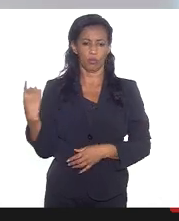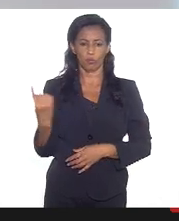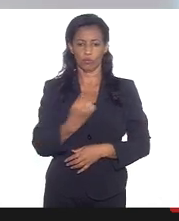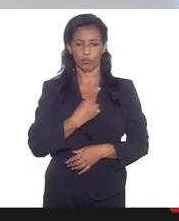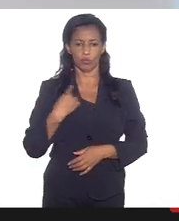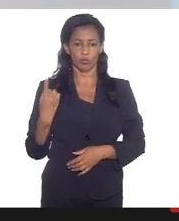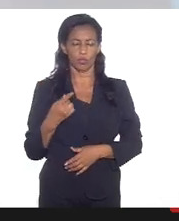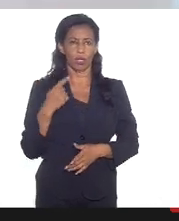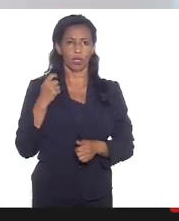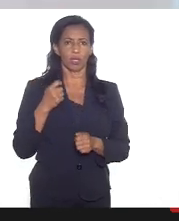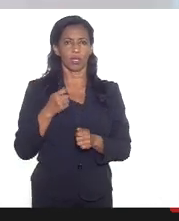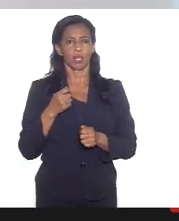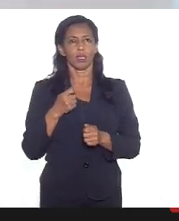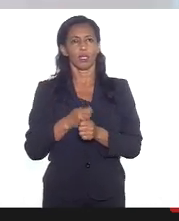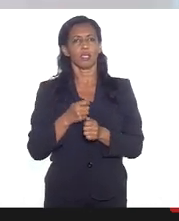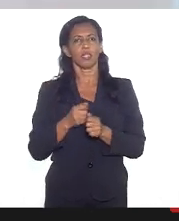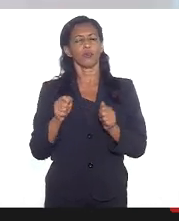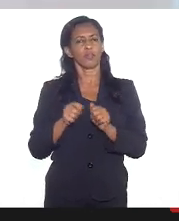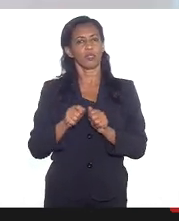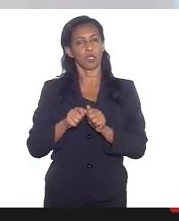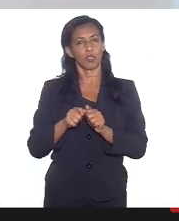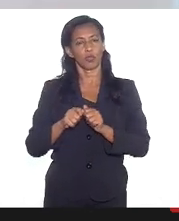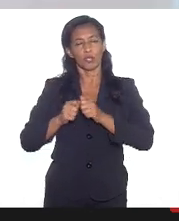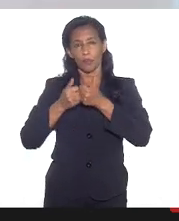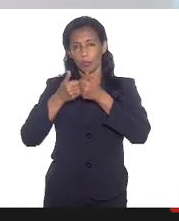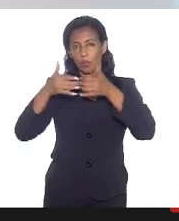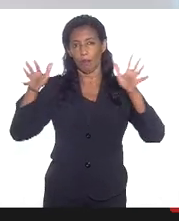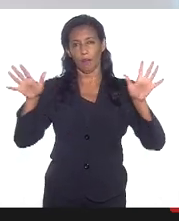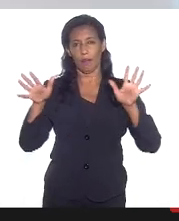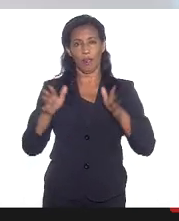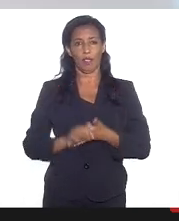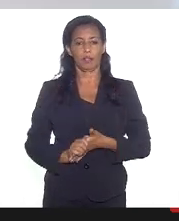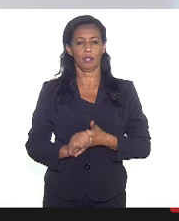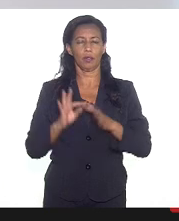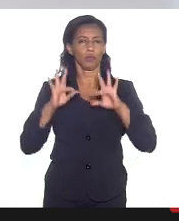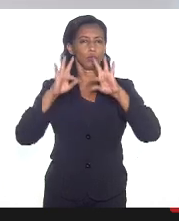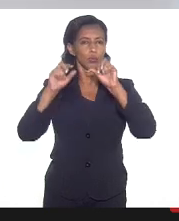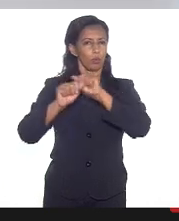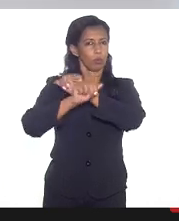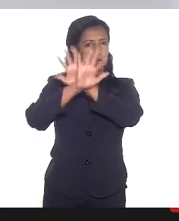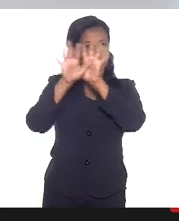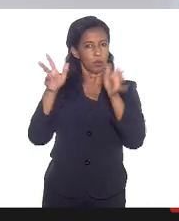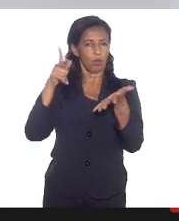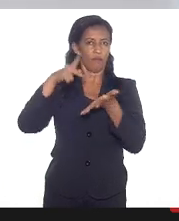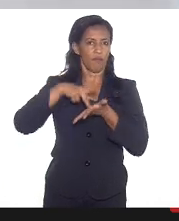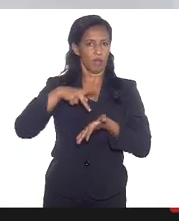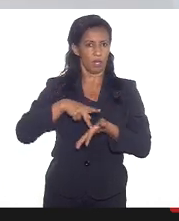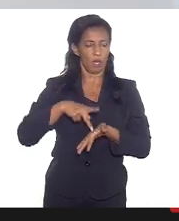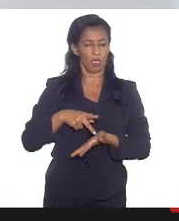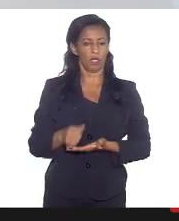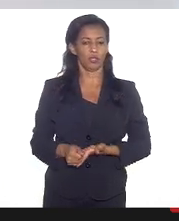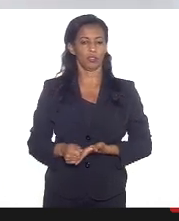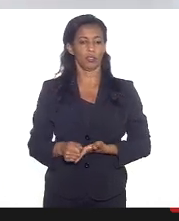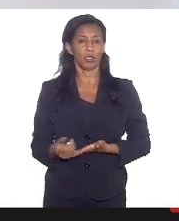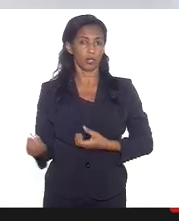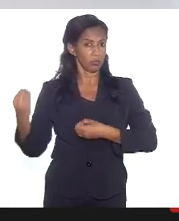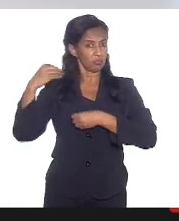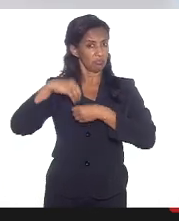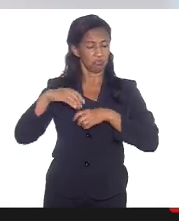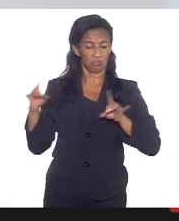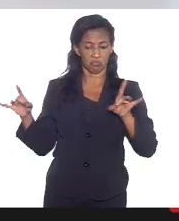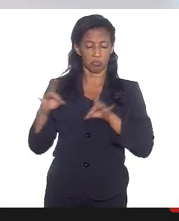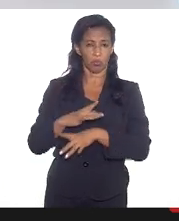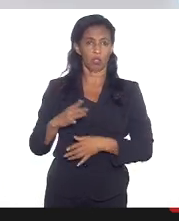assim, tentando fazer as coisas muito propositivas, muito abertos, com total transparência, verdade, e nos colocando à